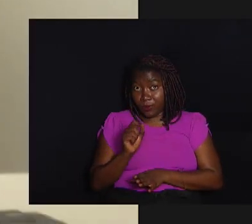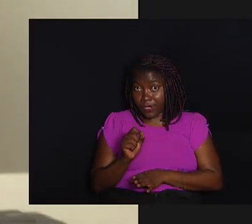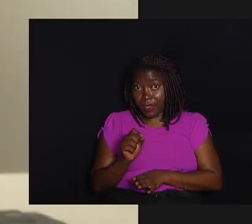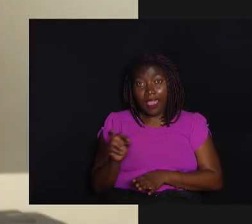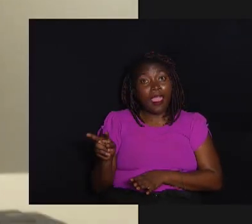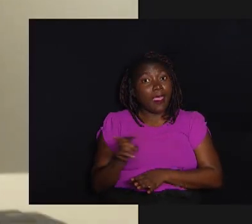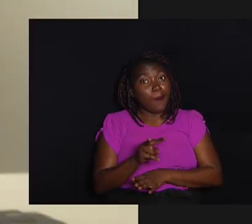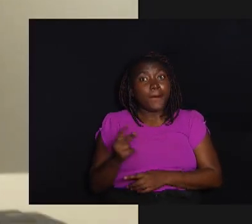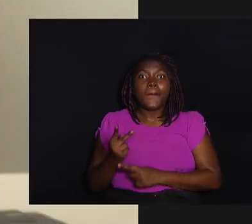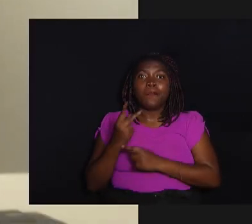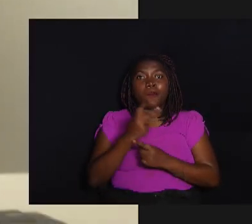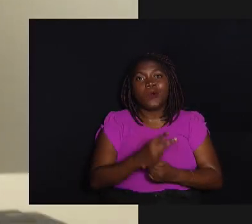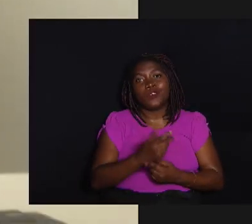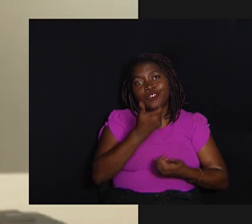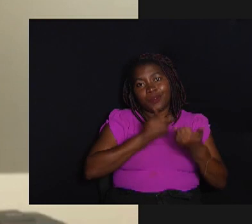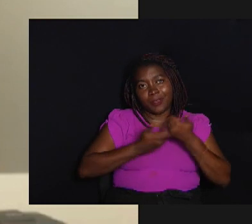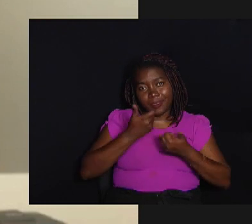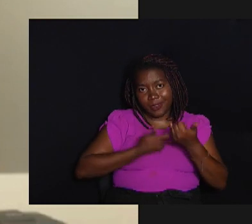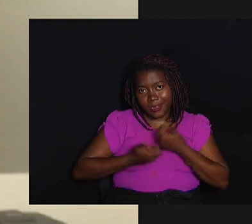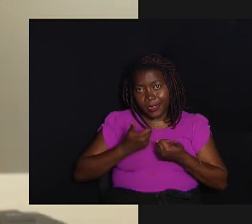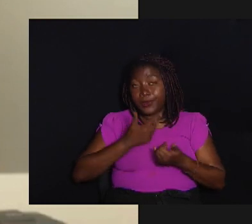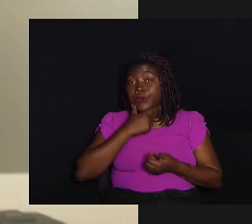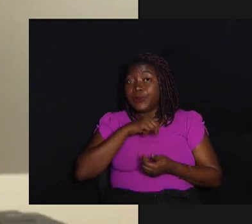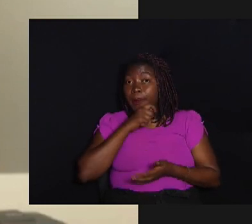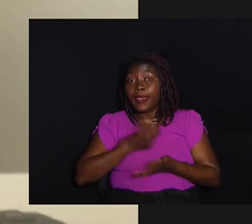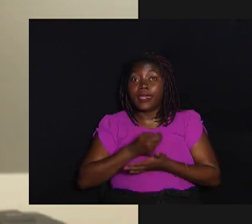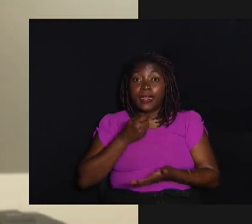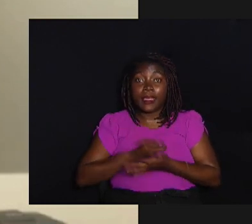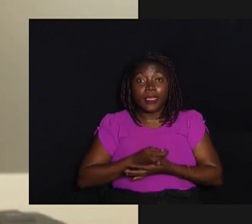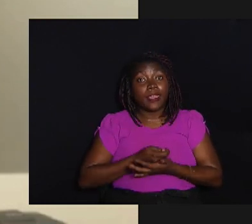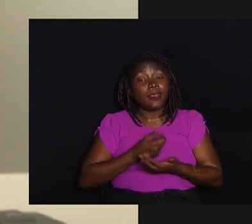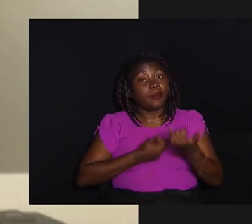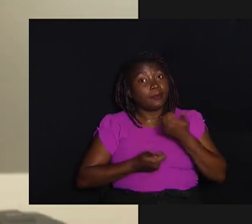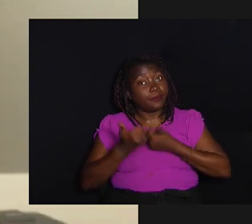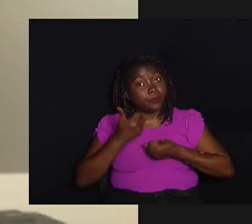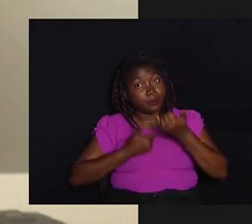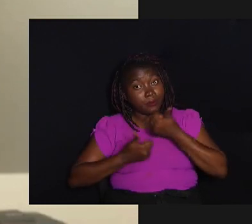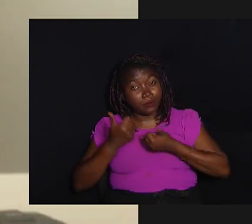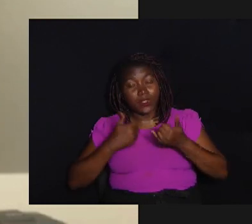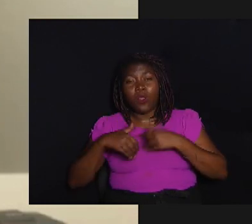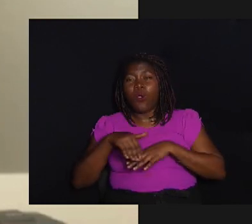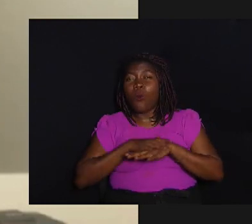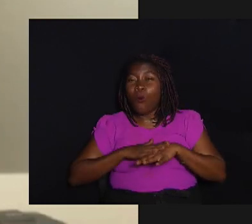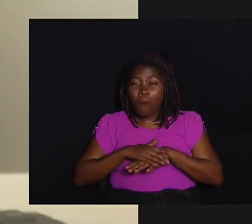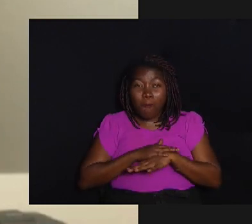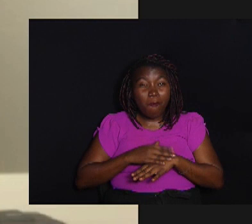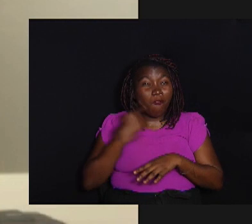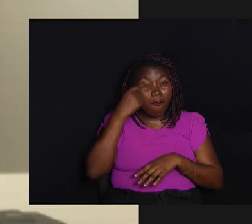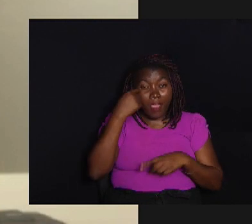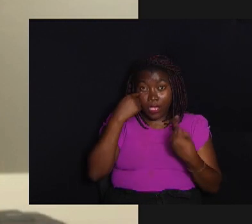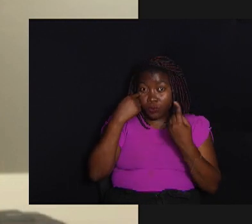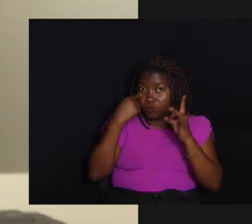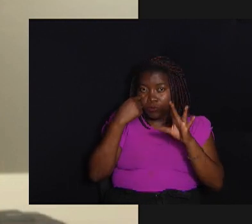busquem informações, os pais devem buscar informações. Conversem com mais de um advogado, cheguem